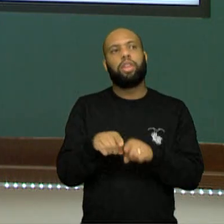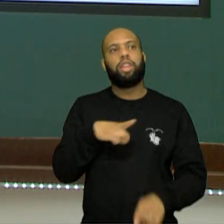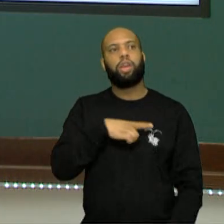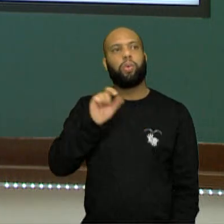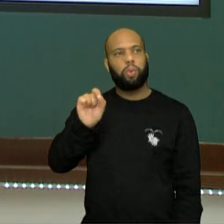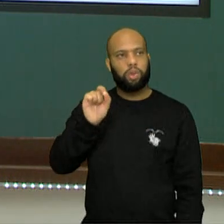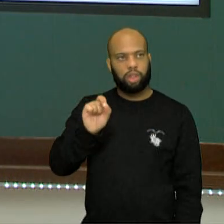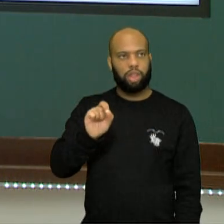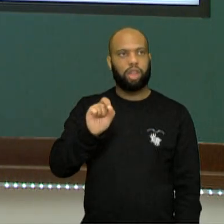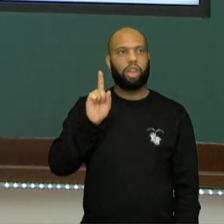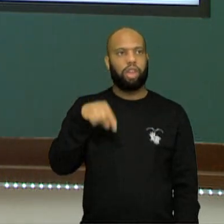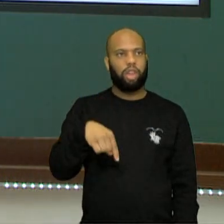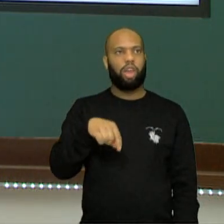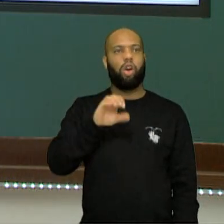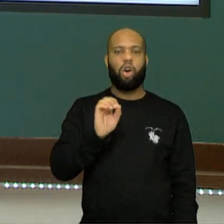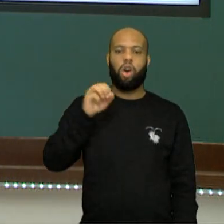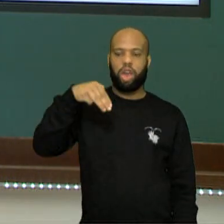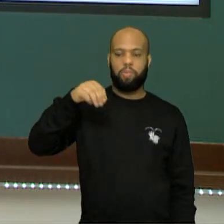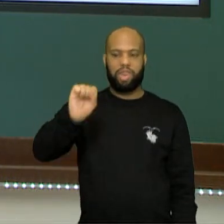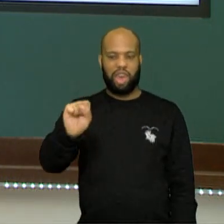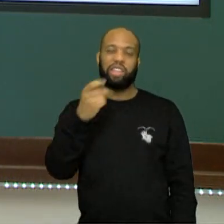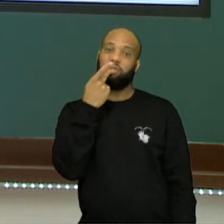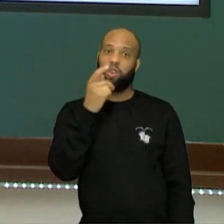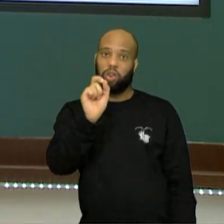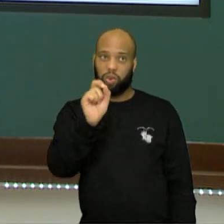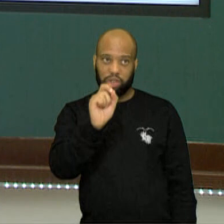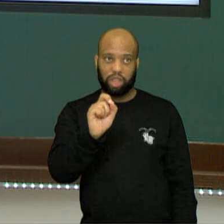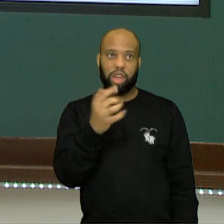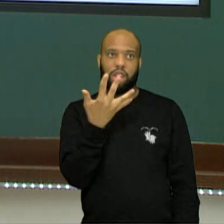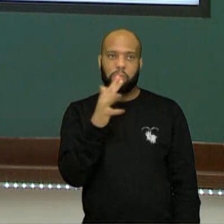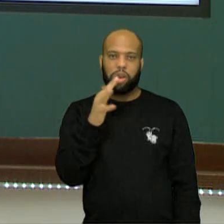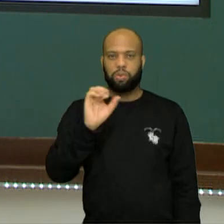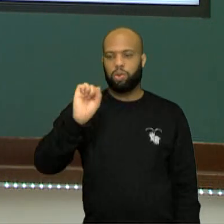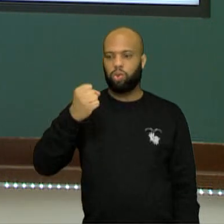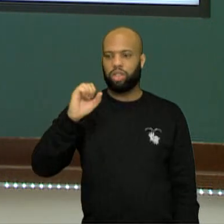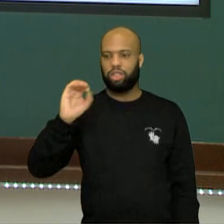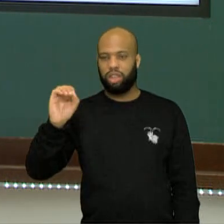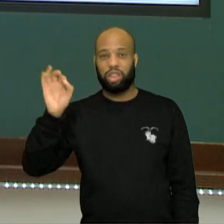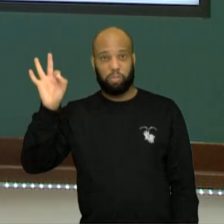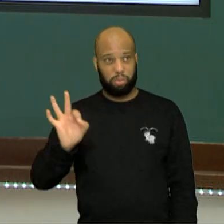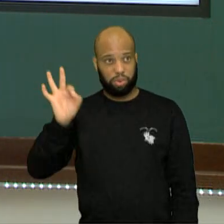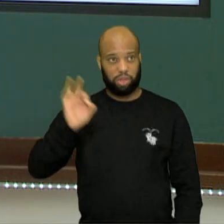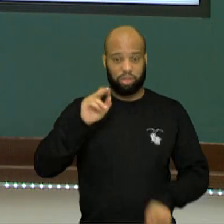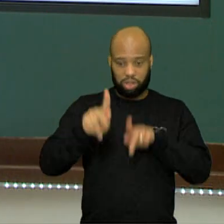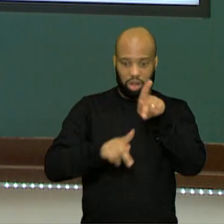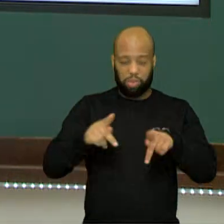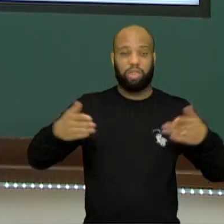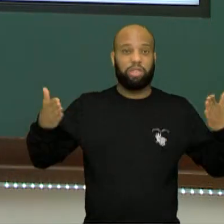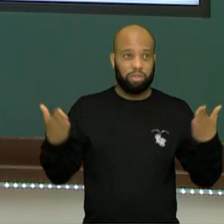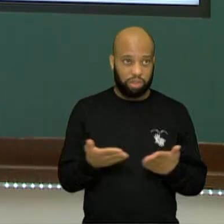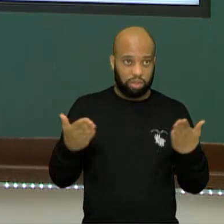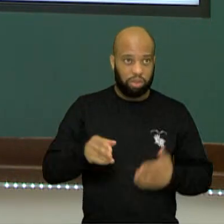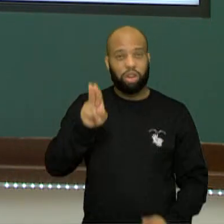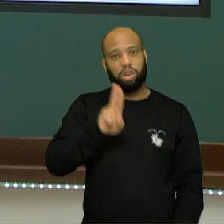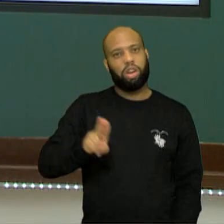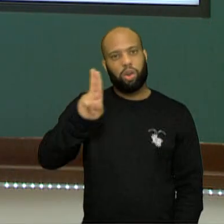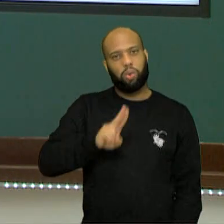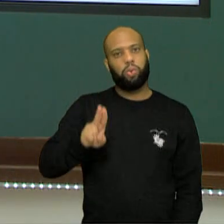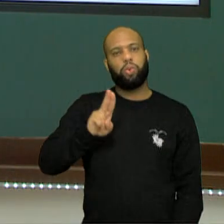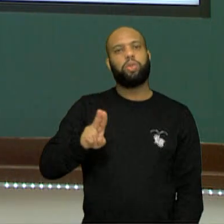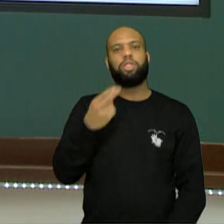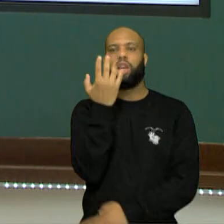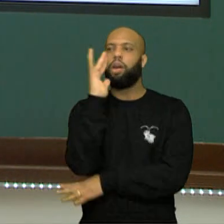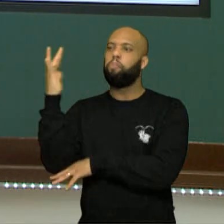tem a Organização Mundial falando que cerca de 80% da população hoje faz uso dessas